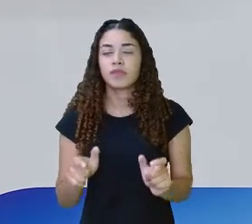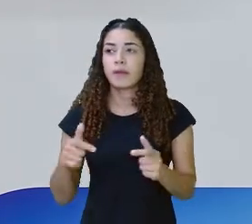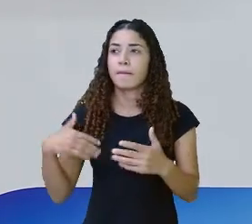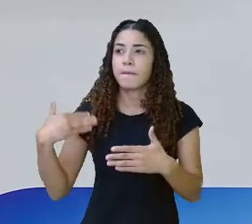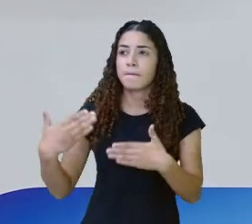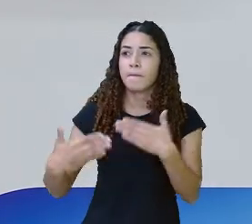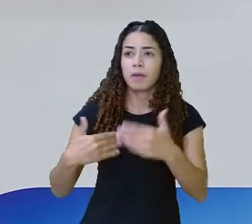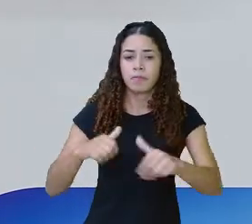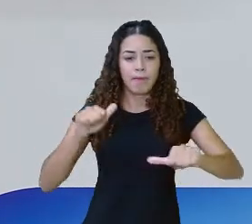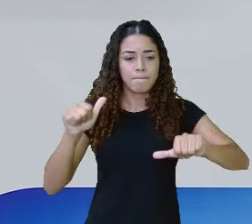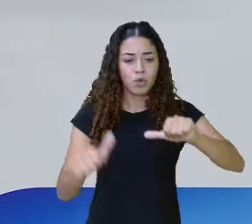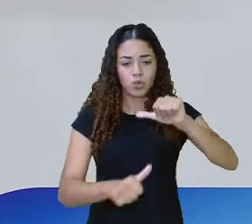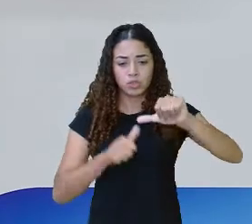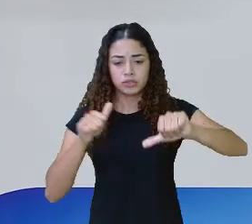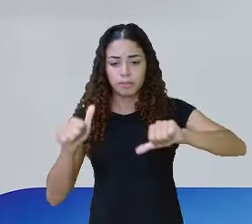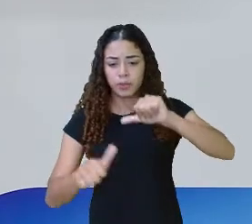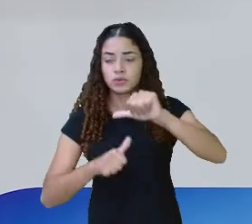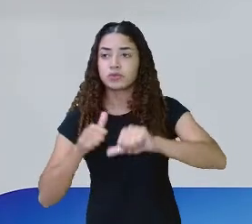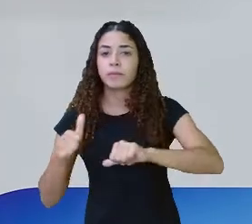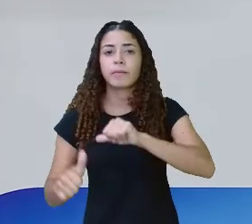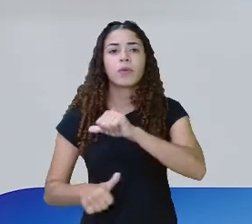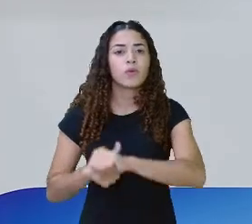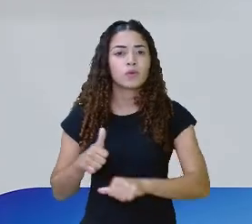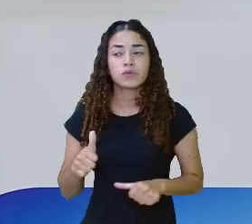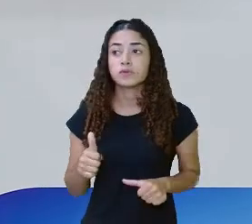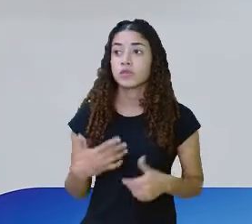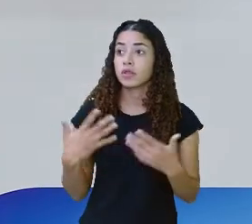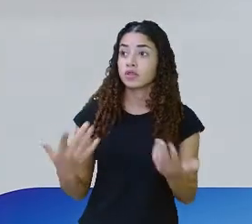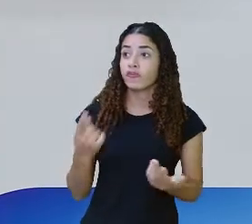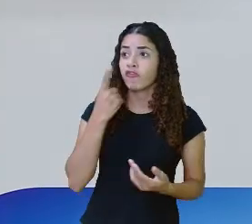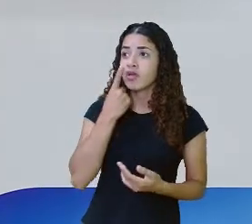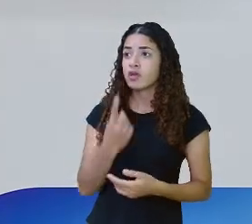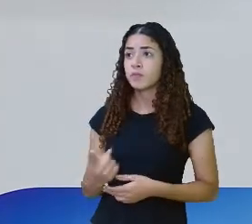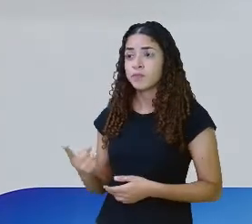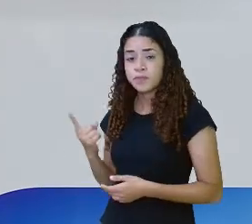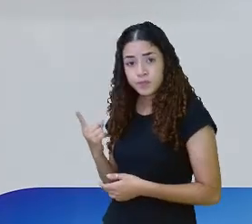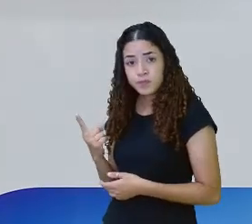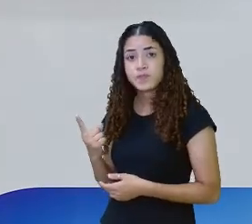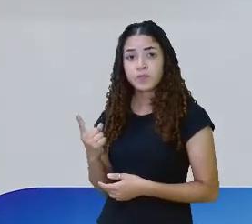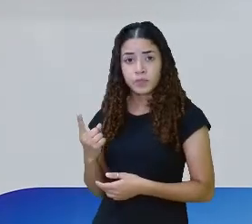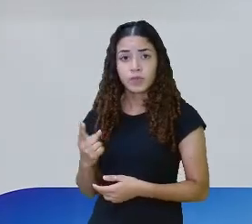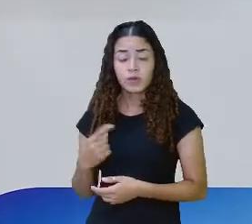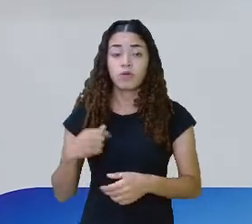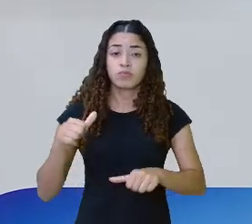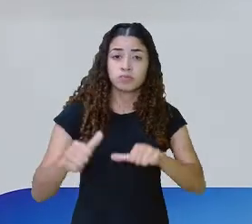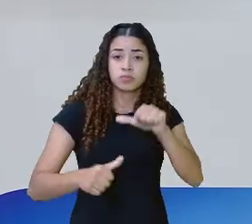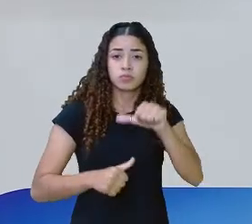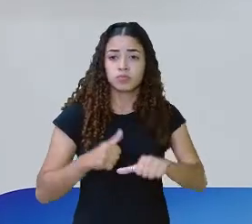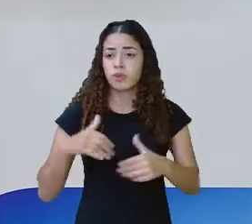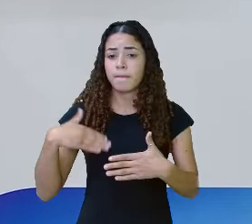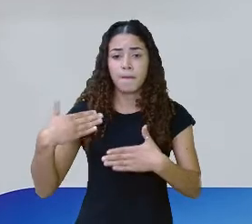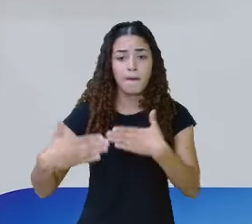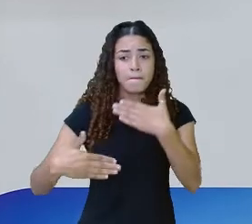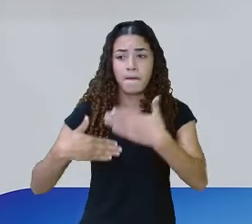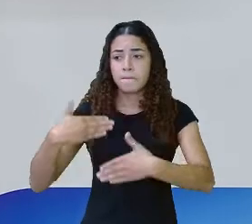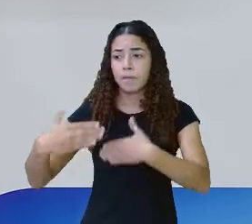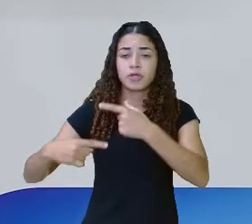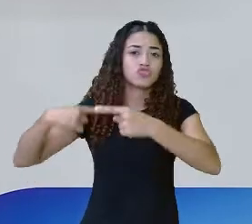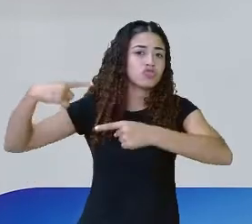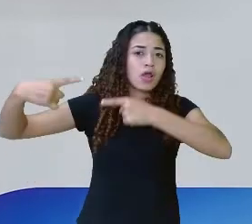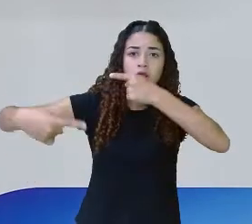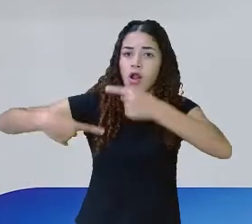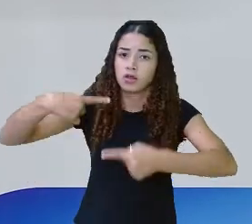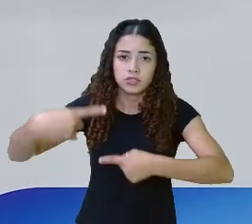de modificações, não é isso? Então, ó, com modificações, essas modificações iam sendo passadas de geração